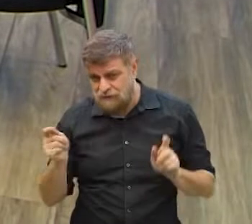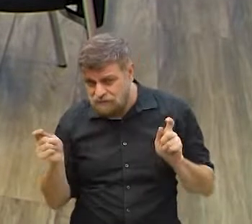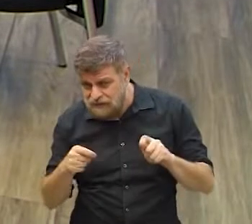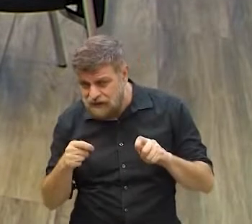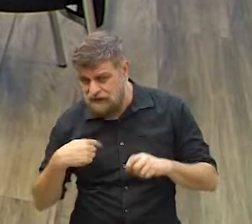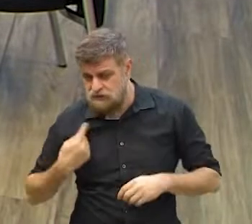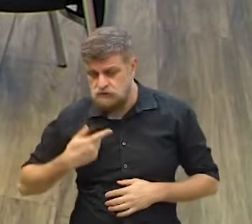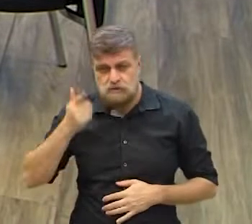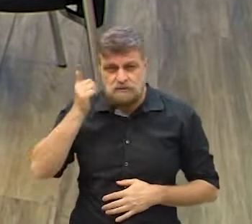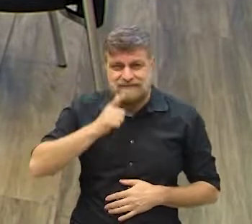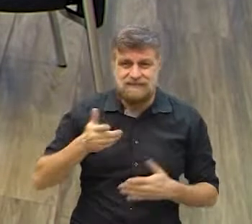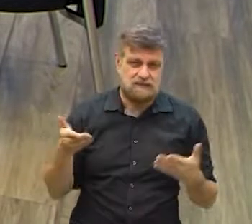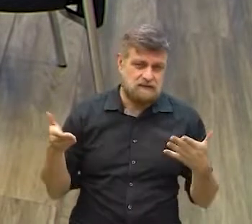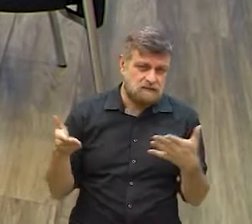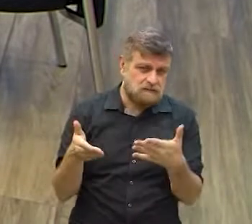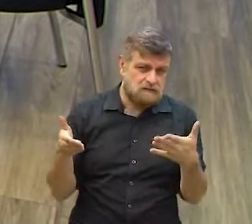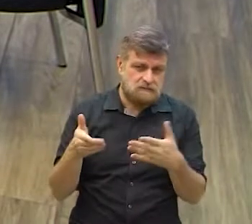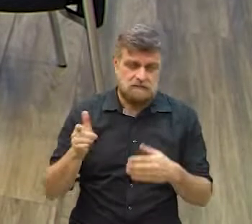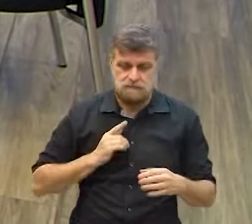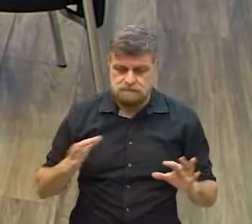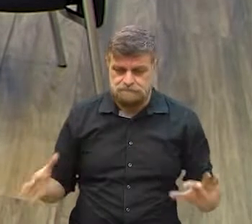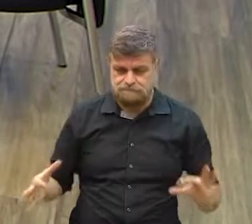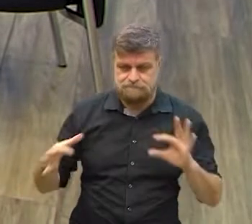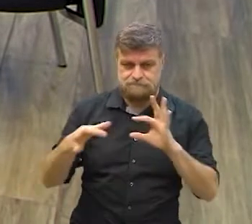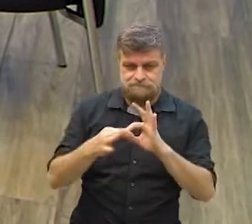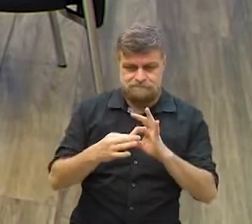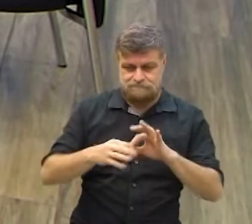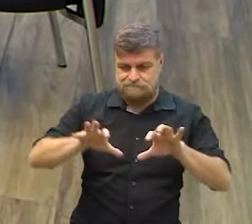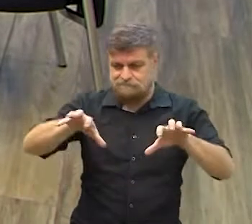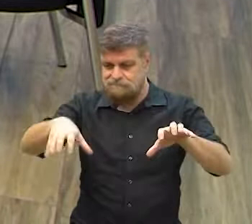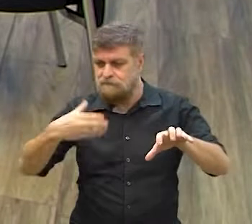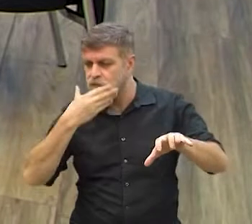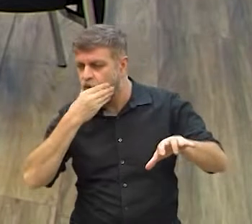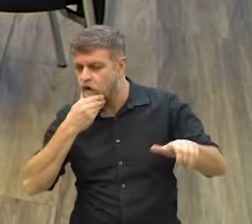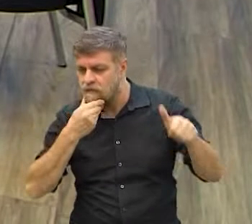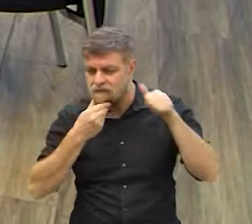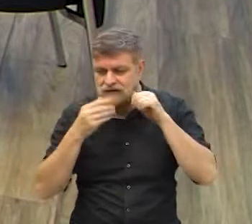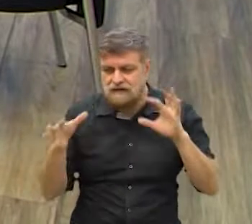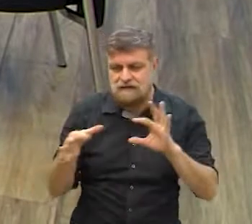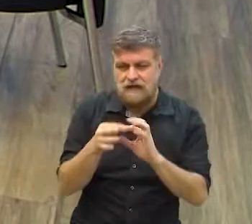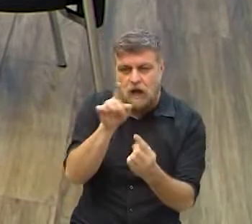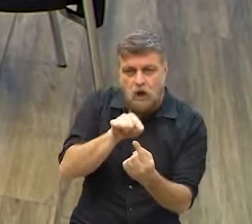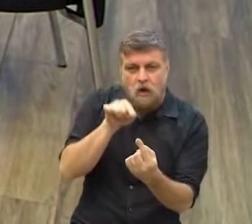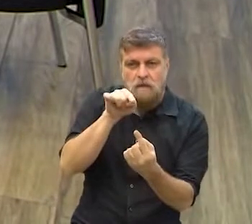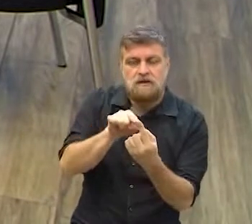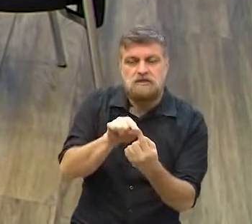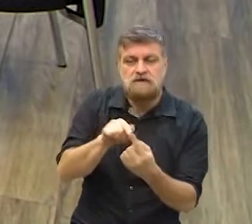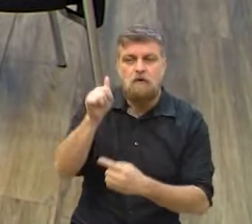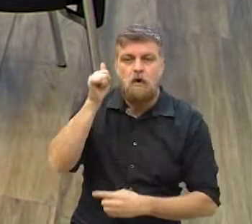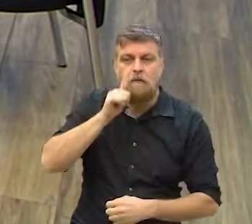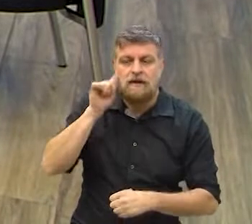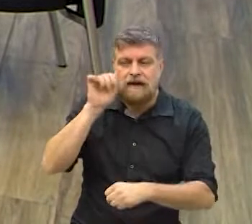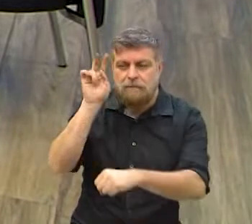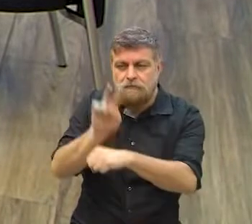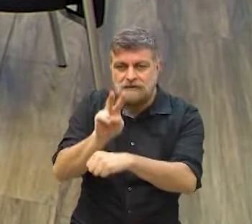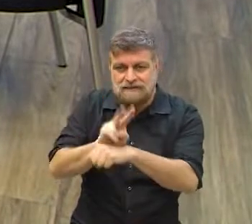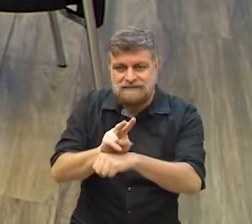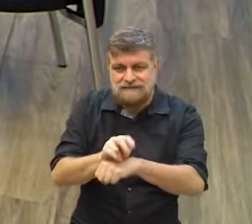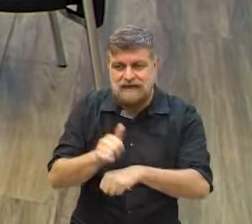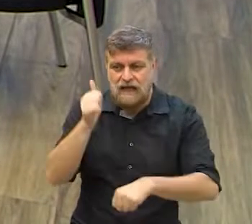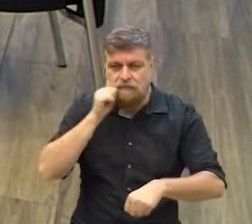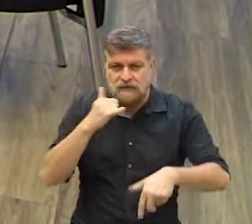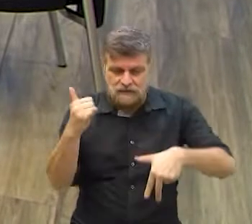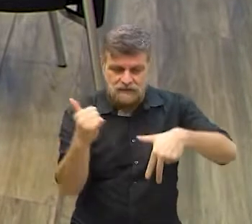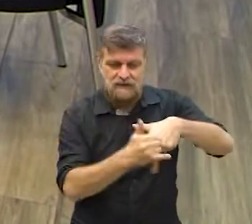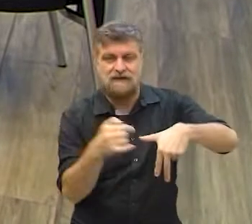Como que é possível a gente conseguir hoje unir essas pessoas em torno da proteção da mulher, que é a